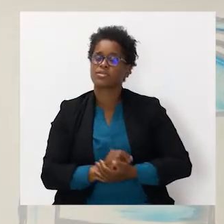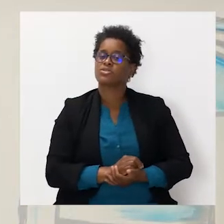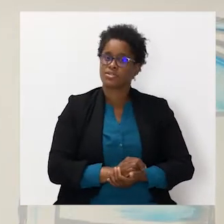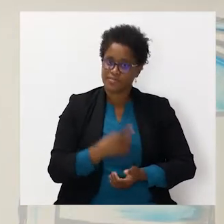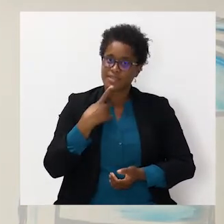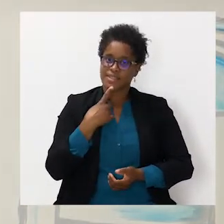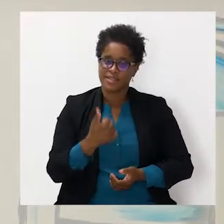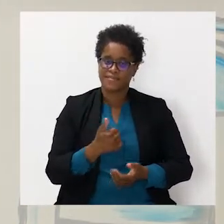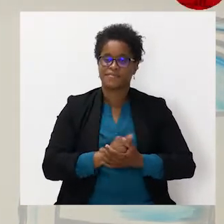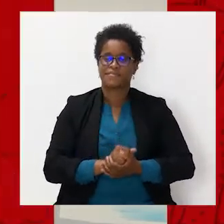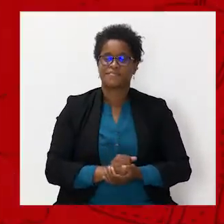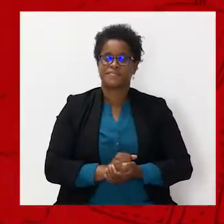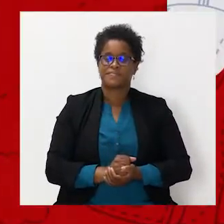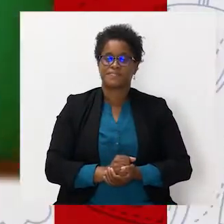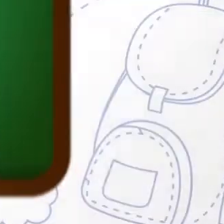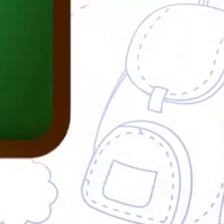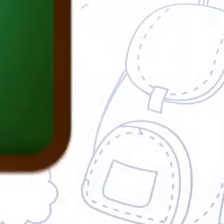certo? Bem,